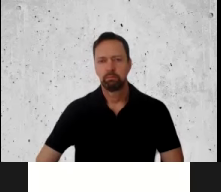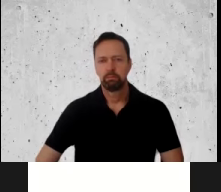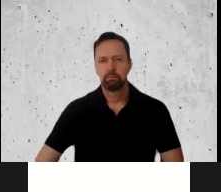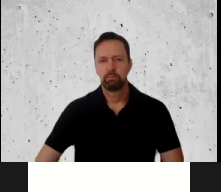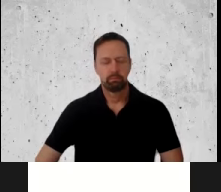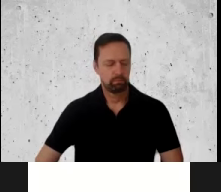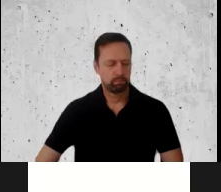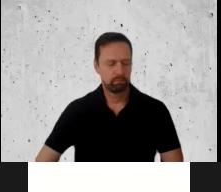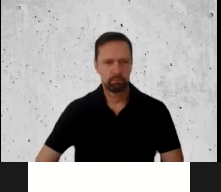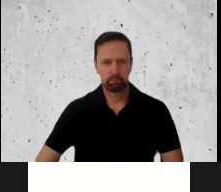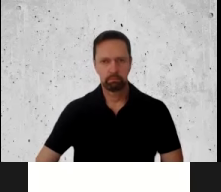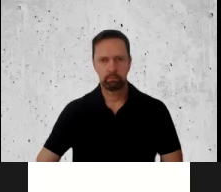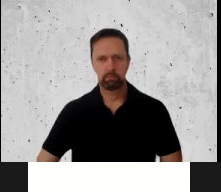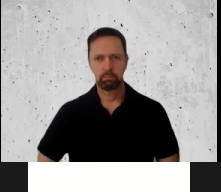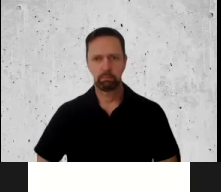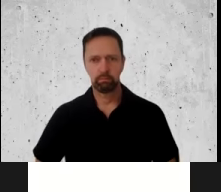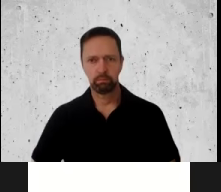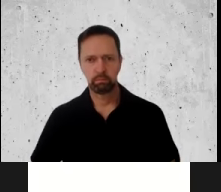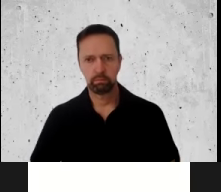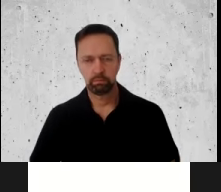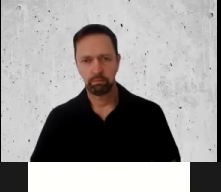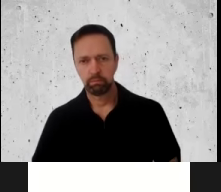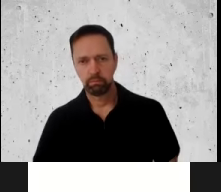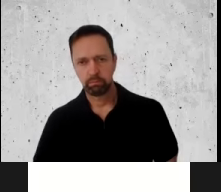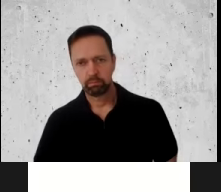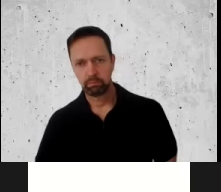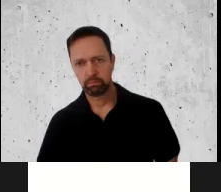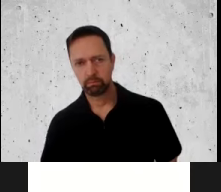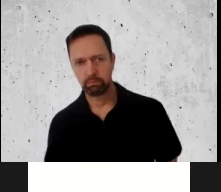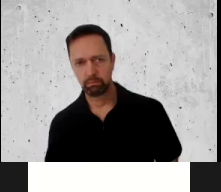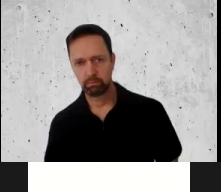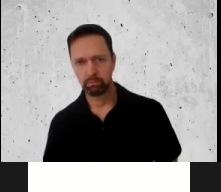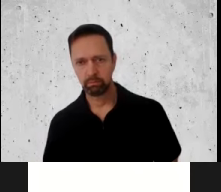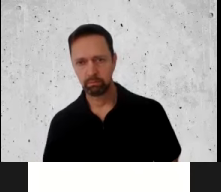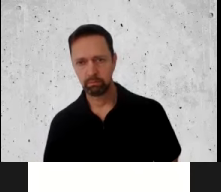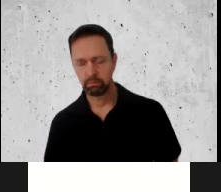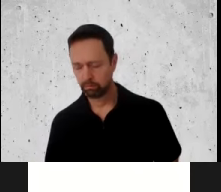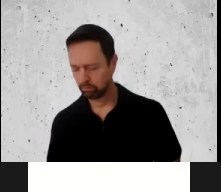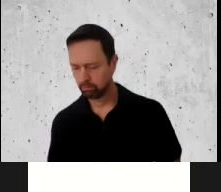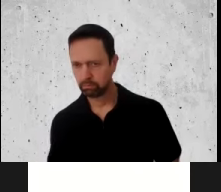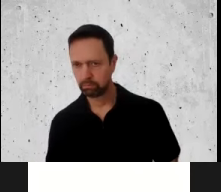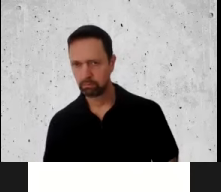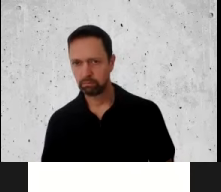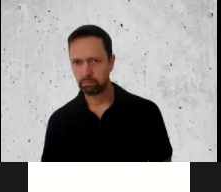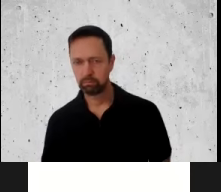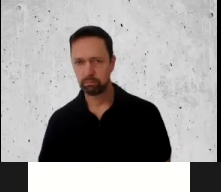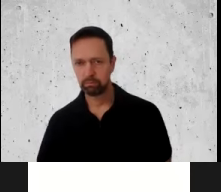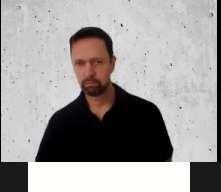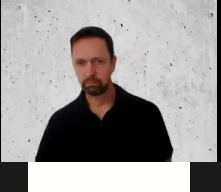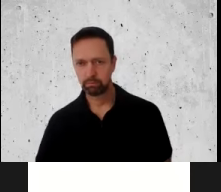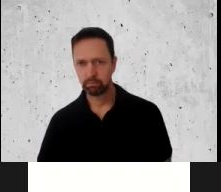O funcionamento das instituições, no caso judiciário. É que me parece que é um pouco mais complexo do que